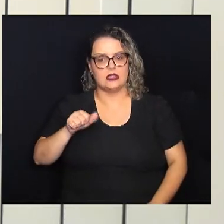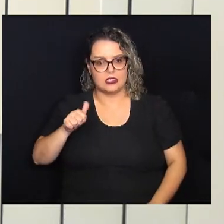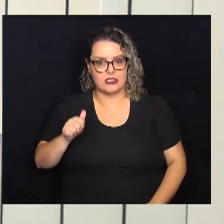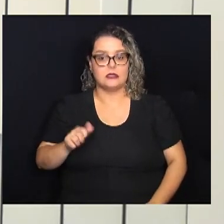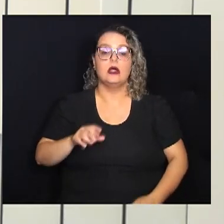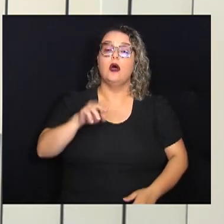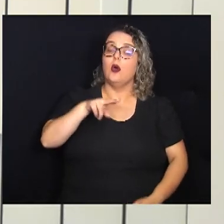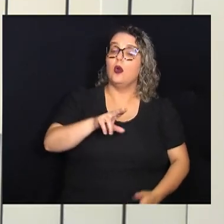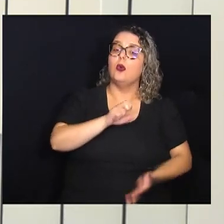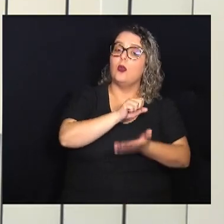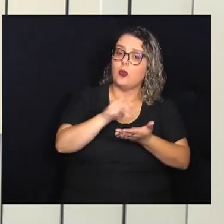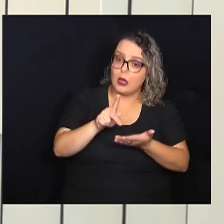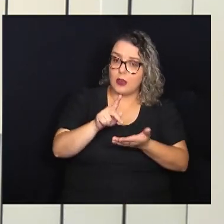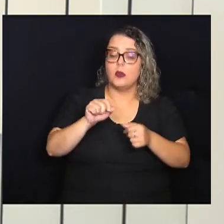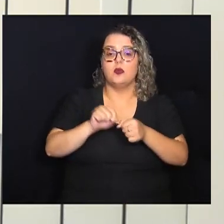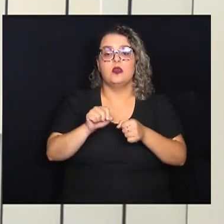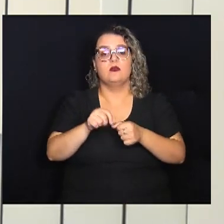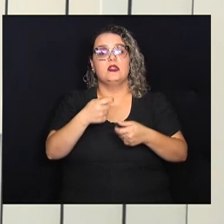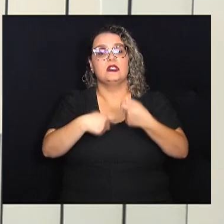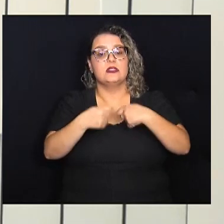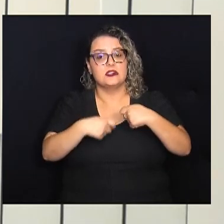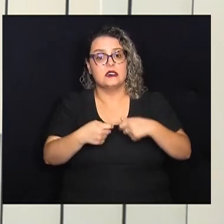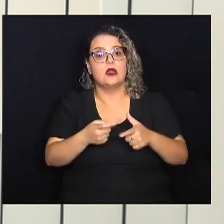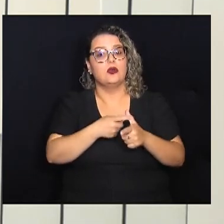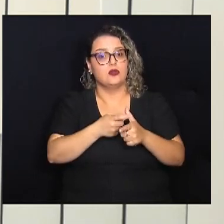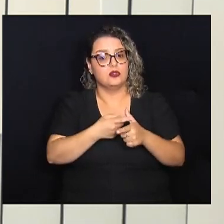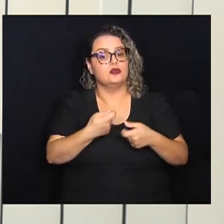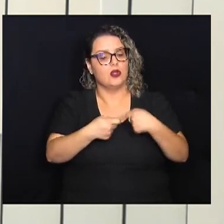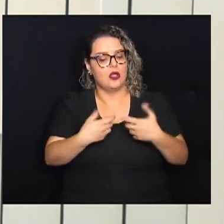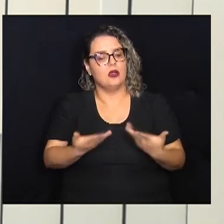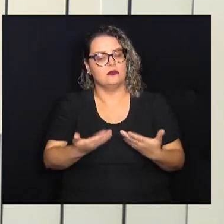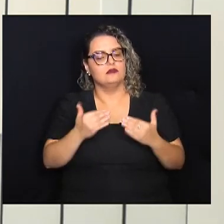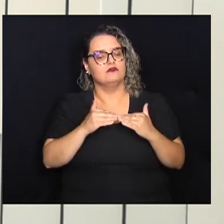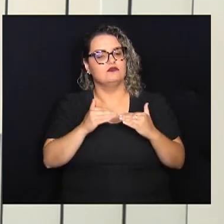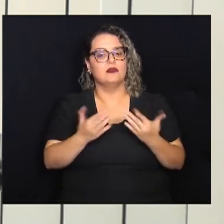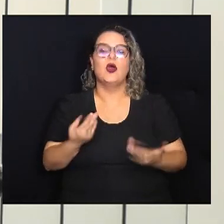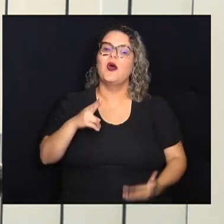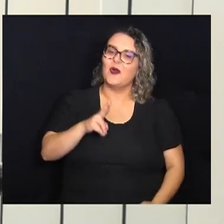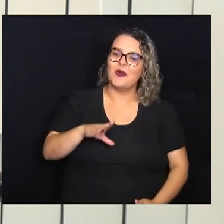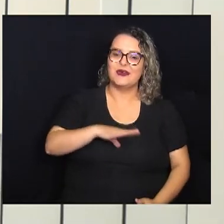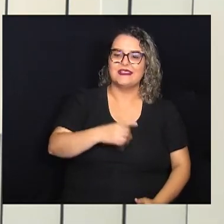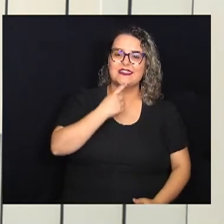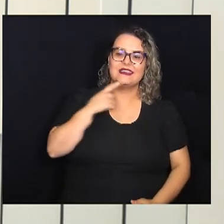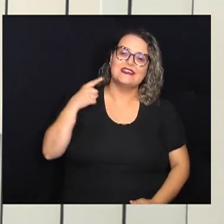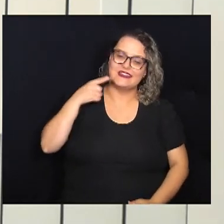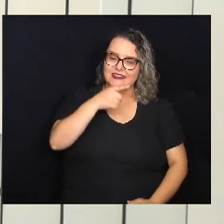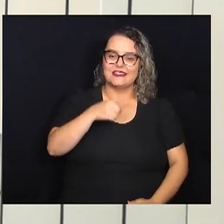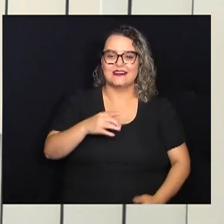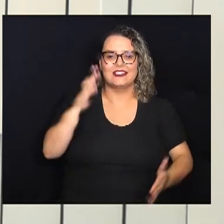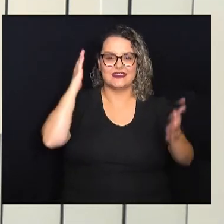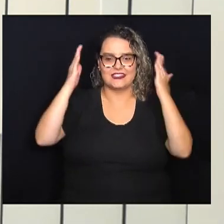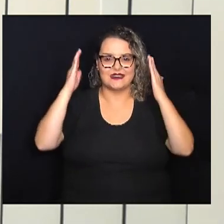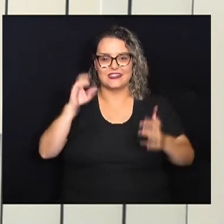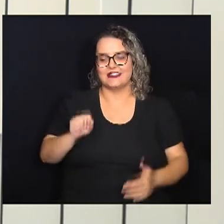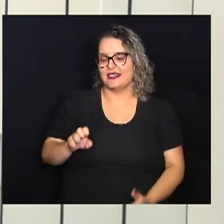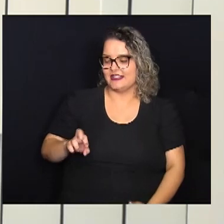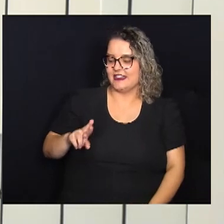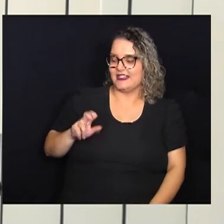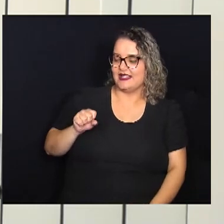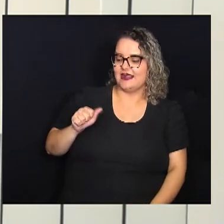aplicativo para fazer a sua negociação digital. Ou, claro, se você é aqui de Campinas, vá até a carreta lá da Serasa, que